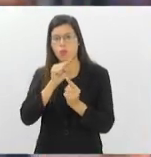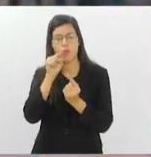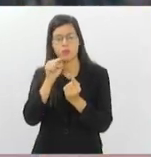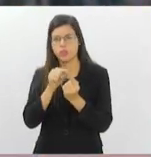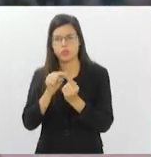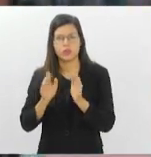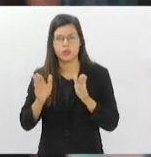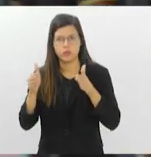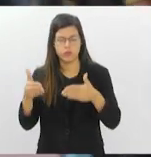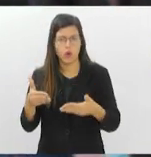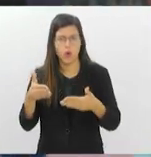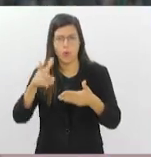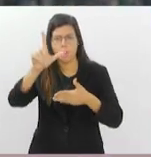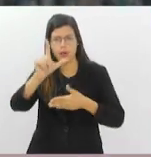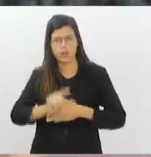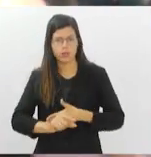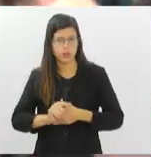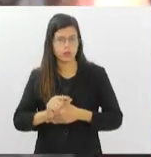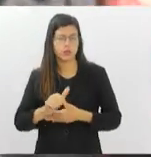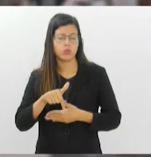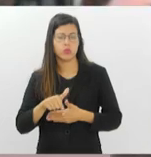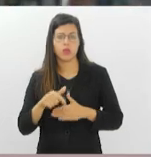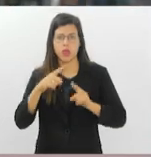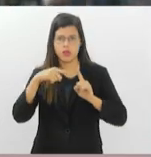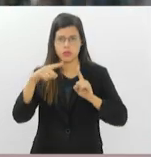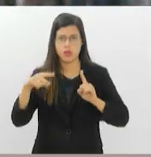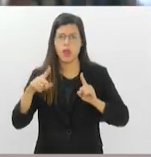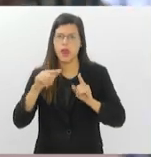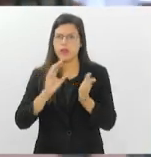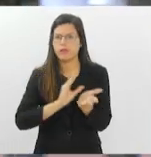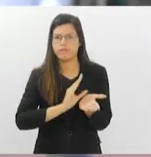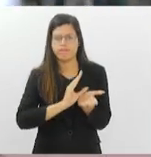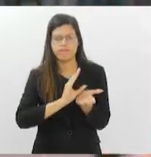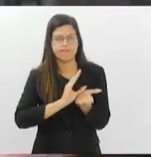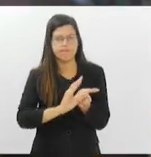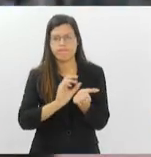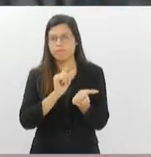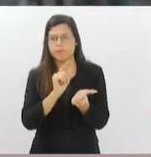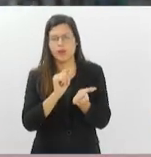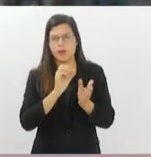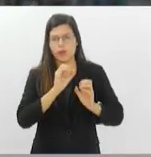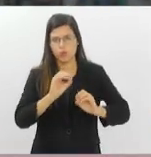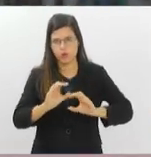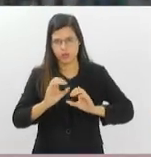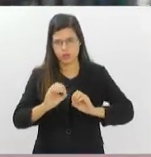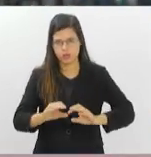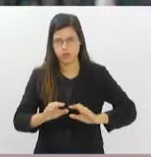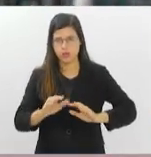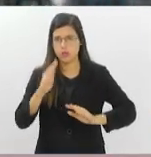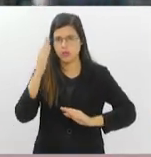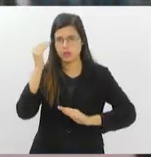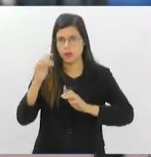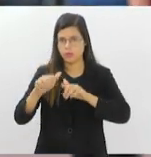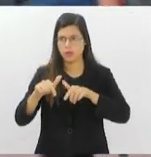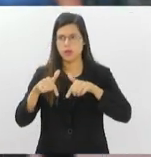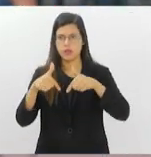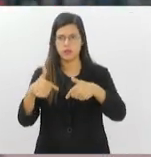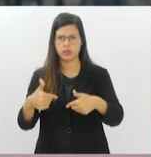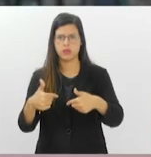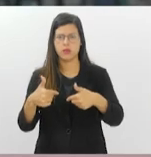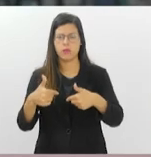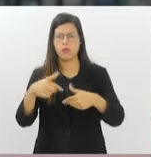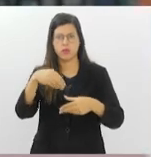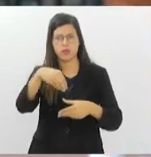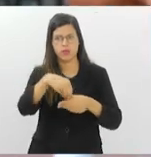para mitigar esses índices alarmantes é investir em educação né a gente sabe que atuar né dentro do do